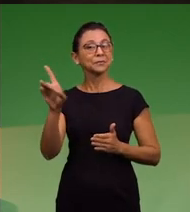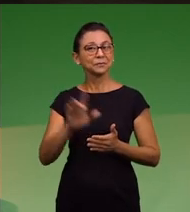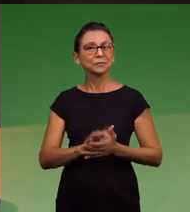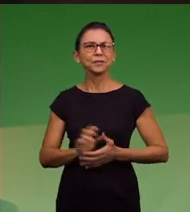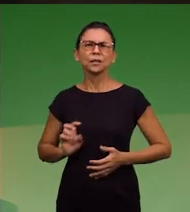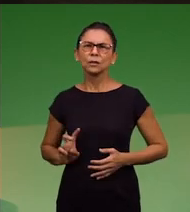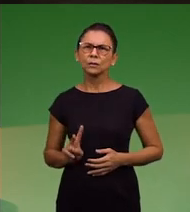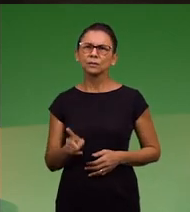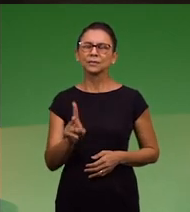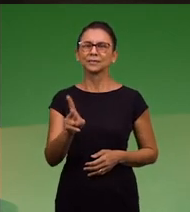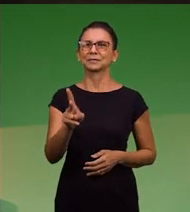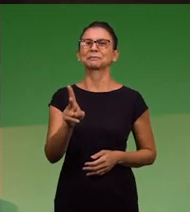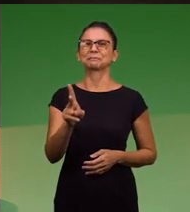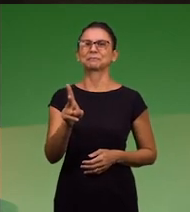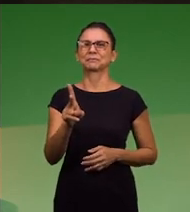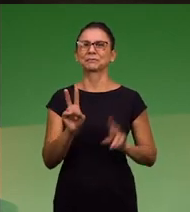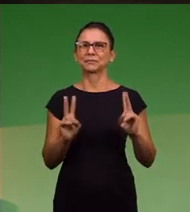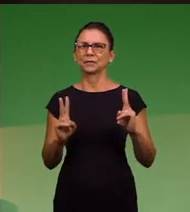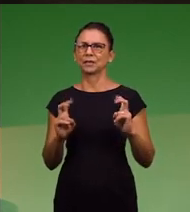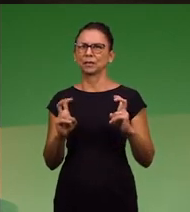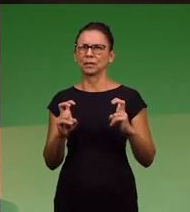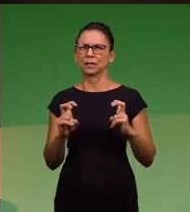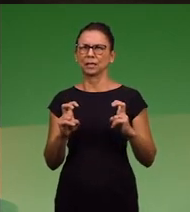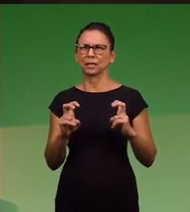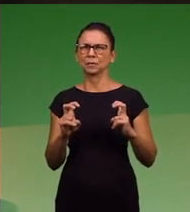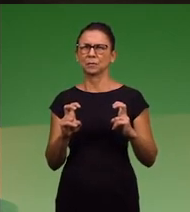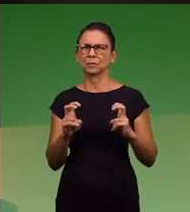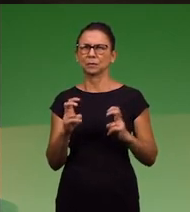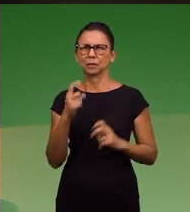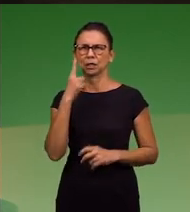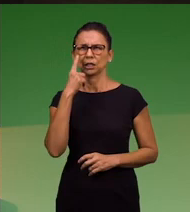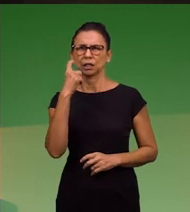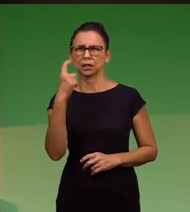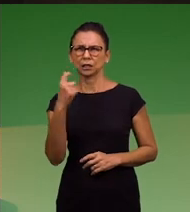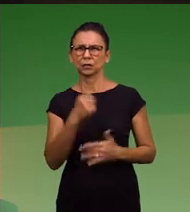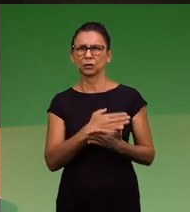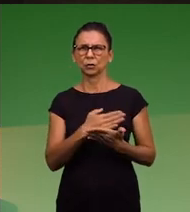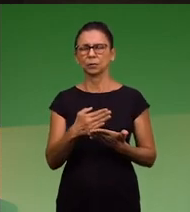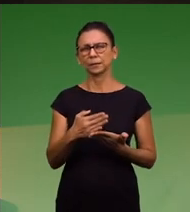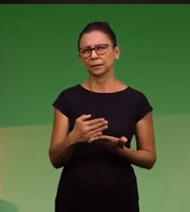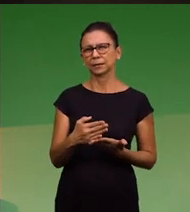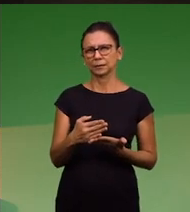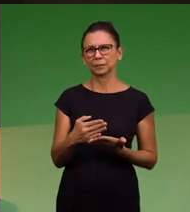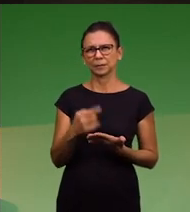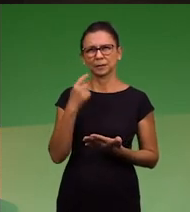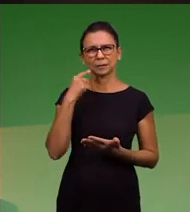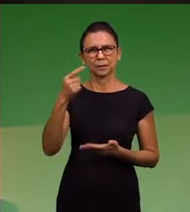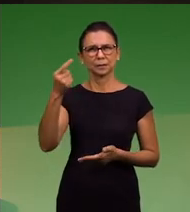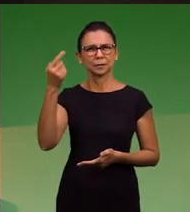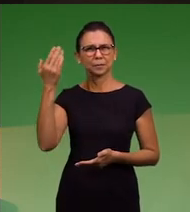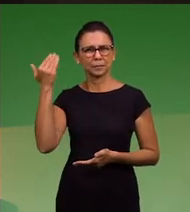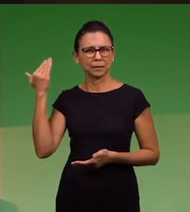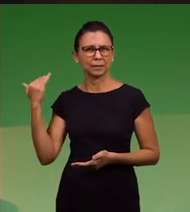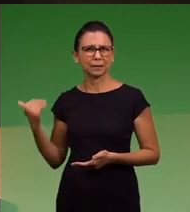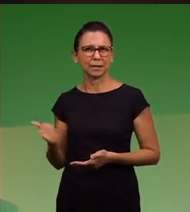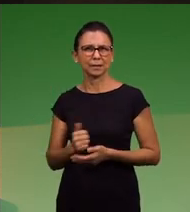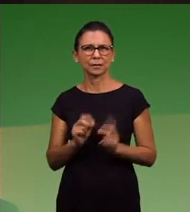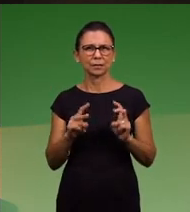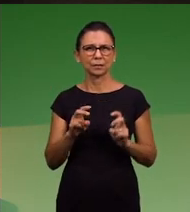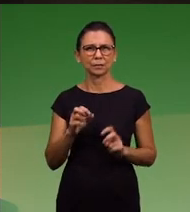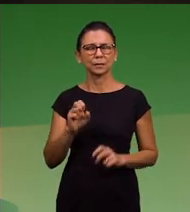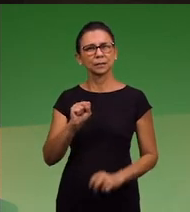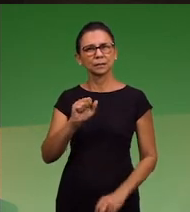dando continuidade a um tema que nós começamos, um tema muito interessante que começamos a tratar na semana passada, que é o